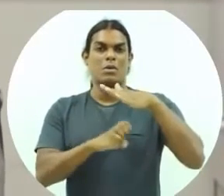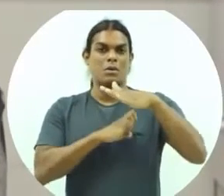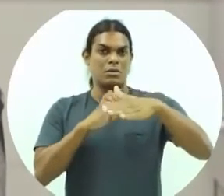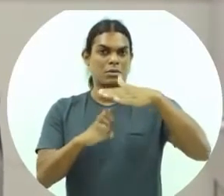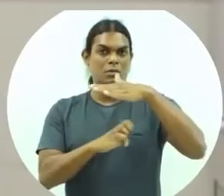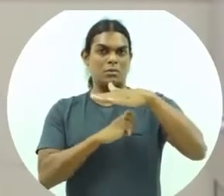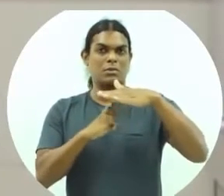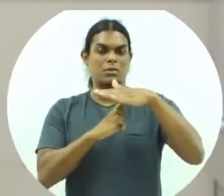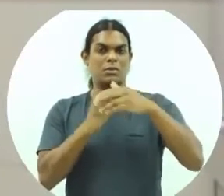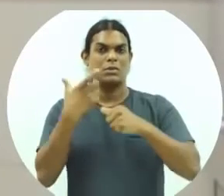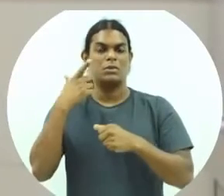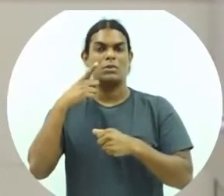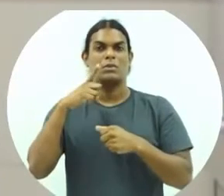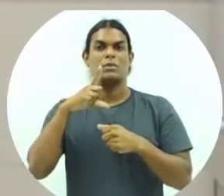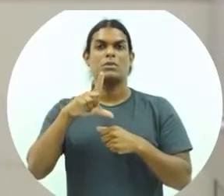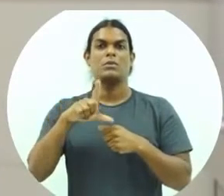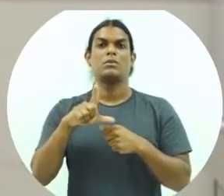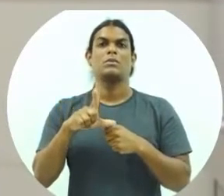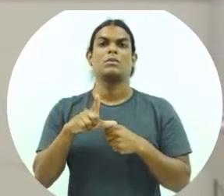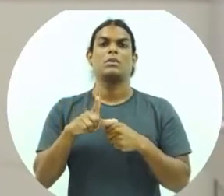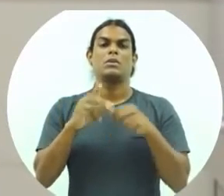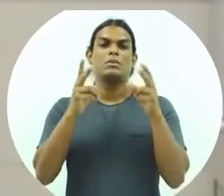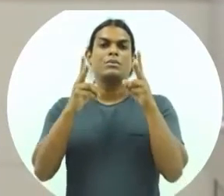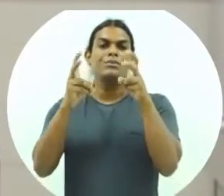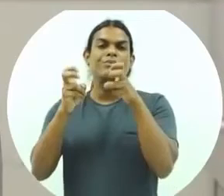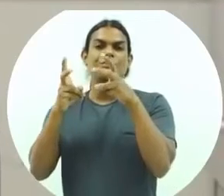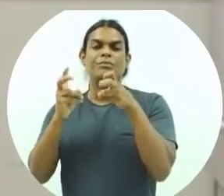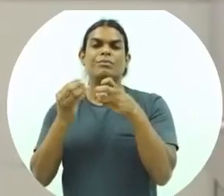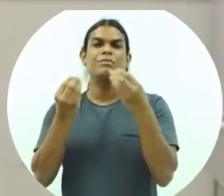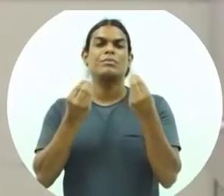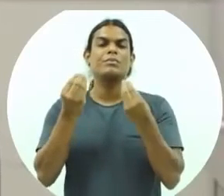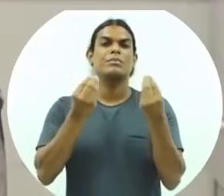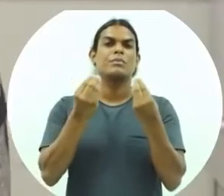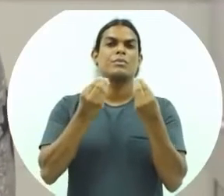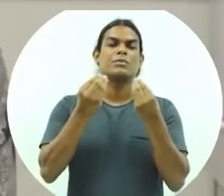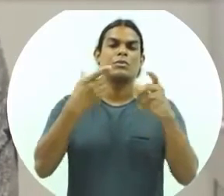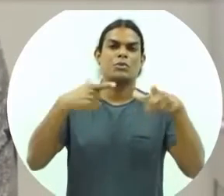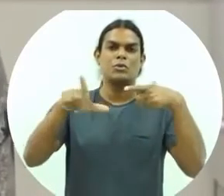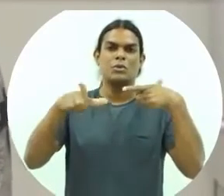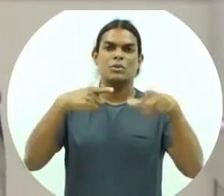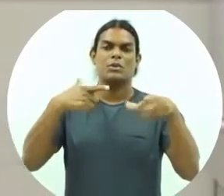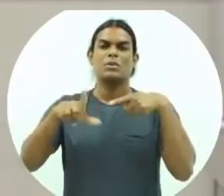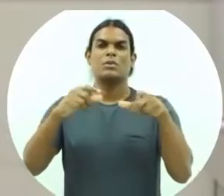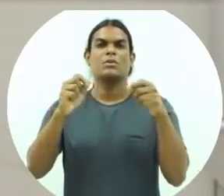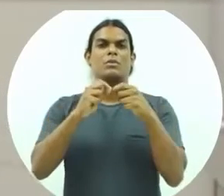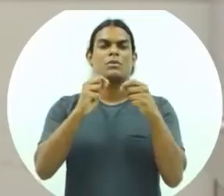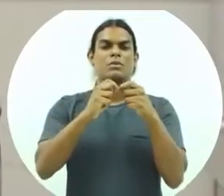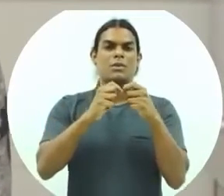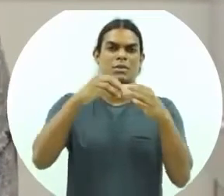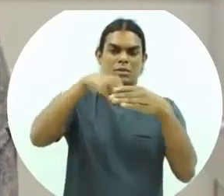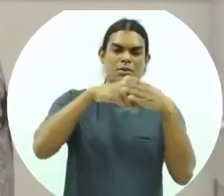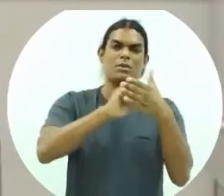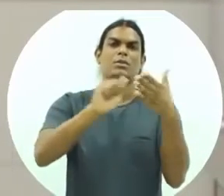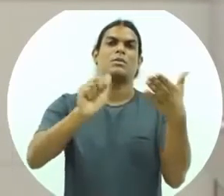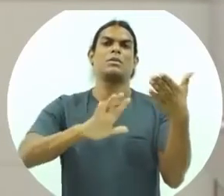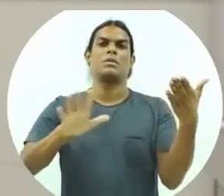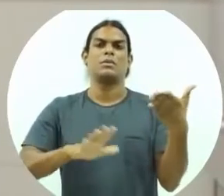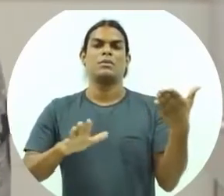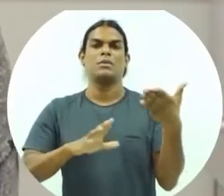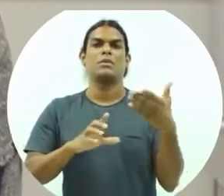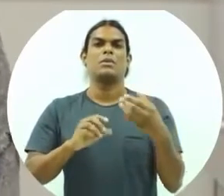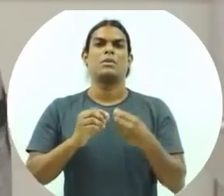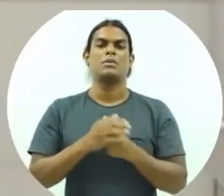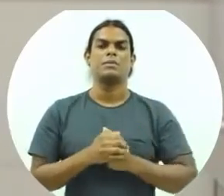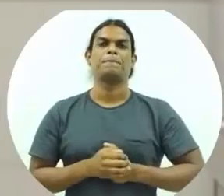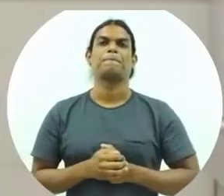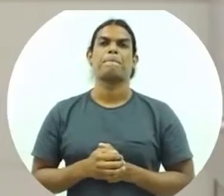a organização consegue entender em que momento os seus colaboradores estão, o que eles estão produzindo, o que eles